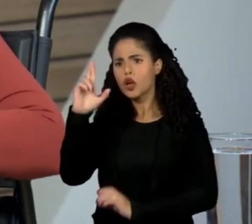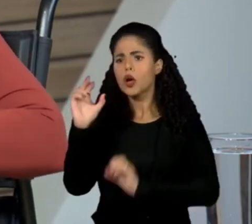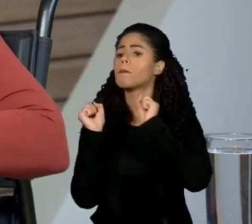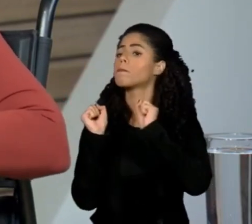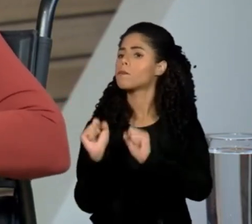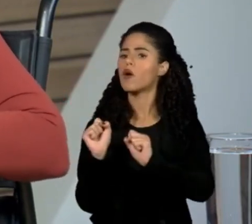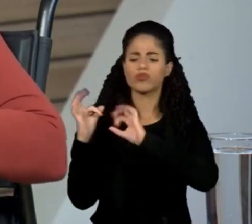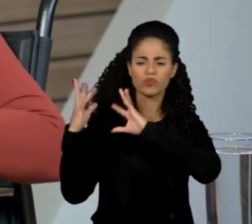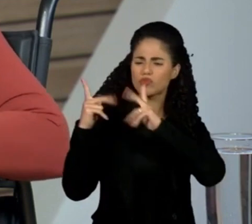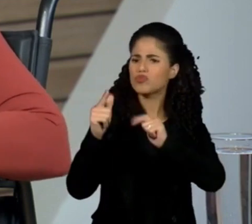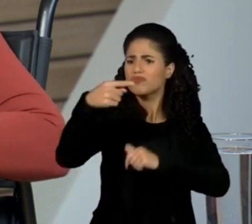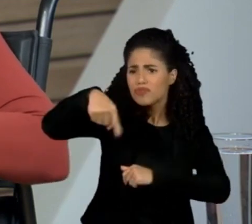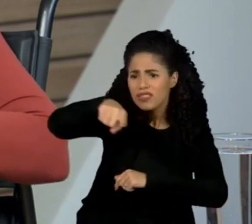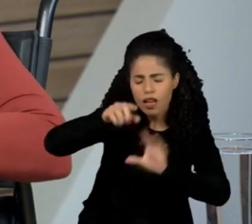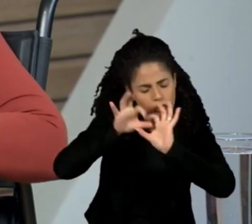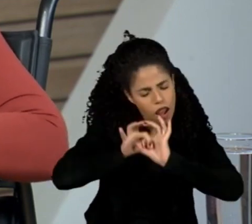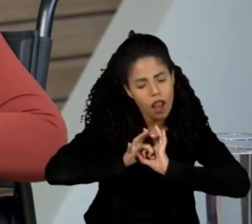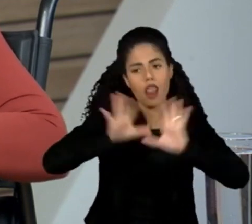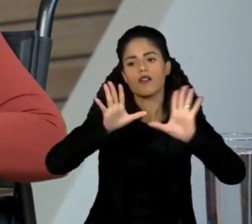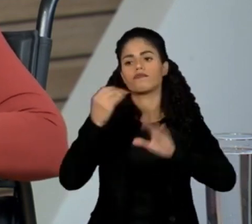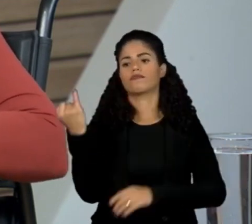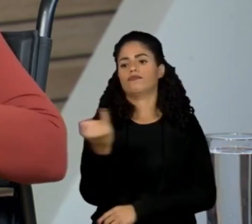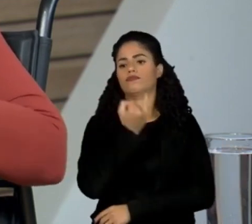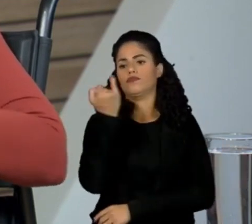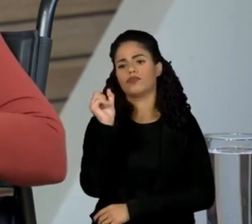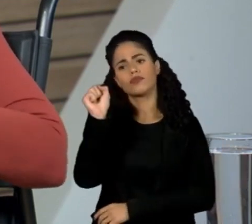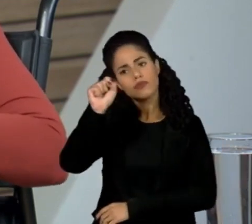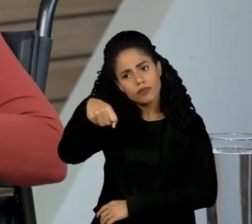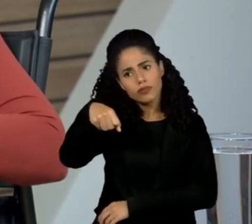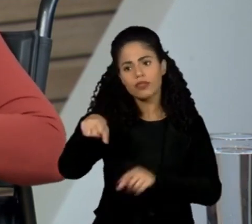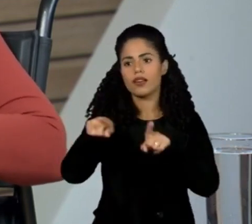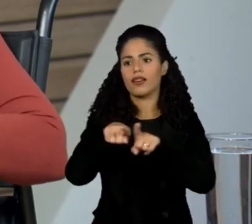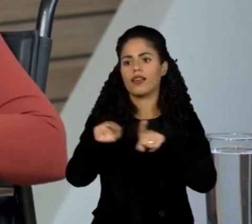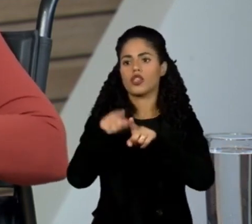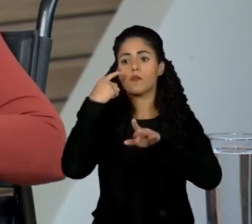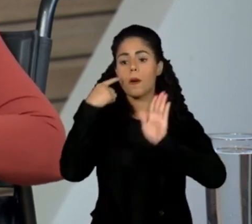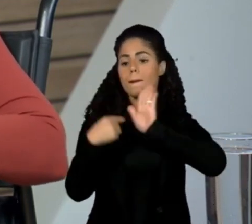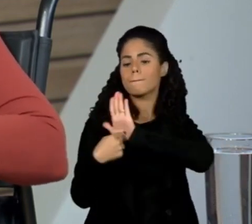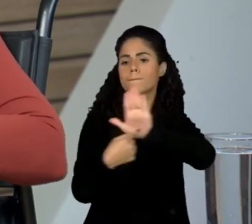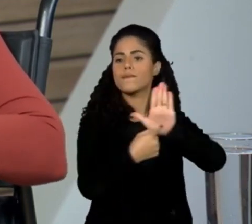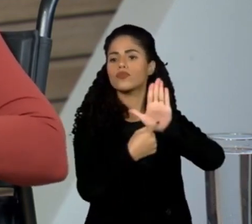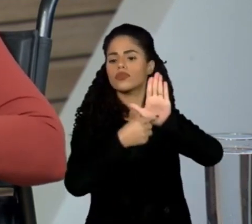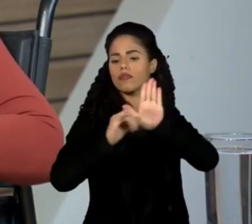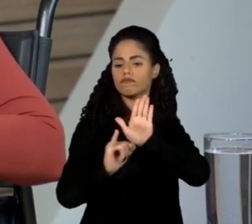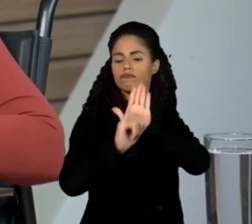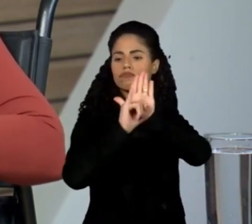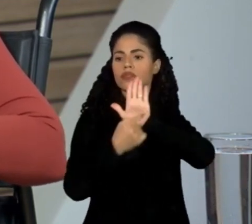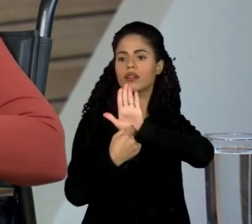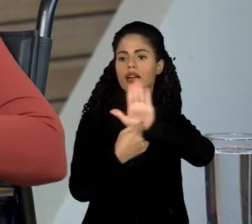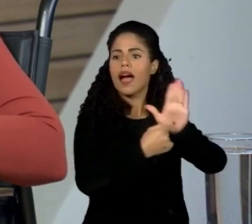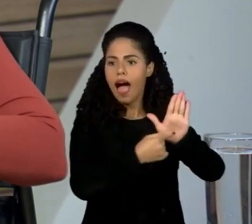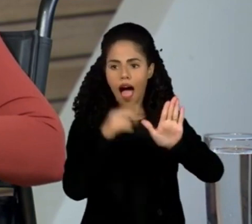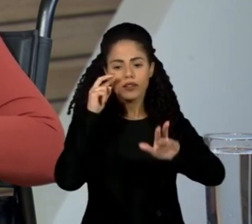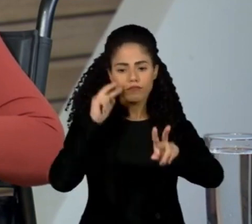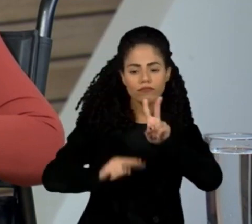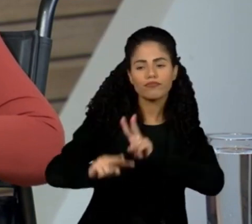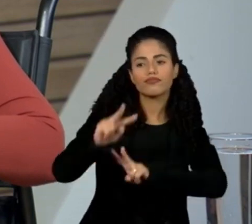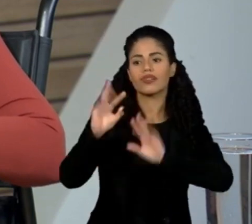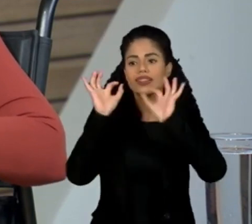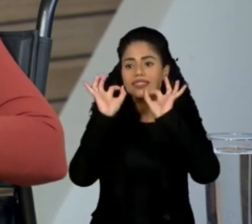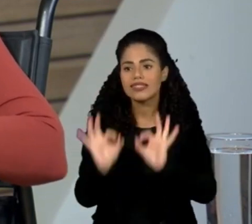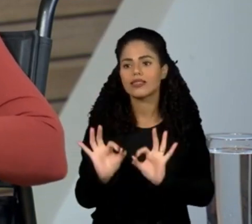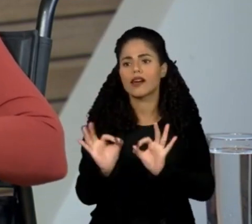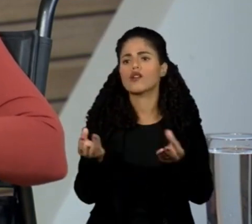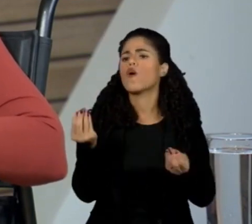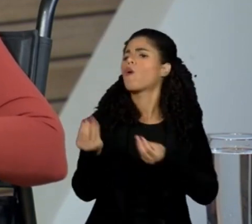ser tudo eu acho que isso é muito importante e destacando que a identidade visual ou